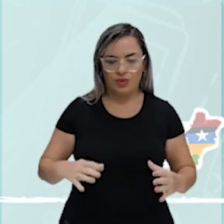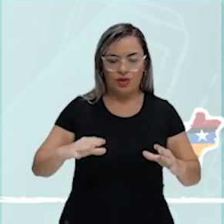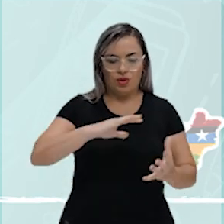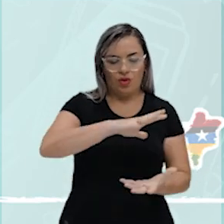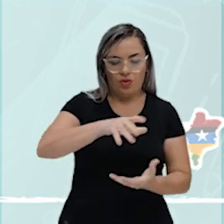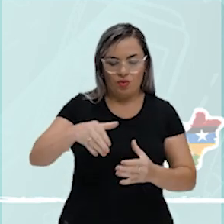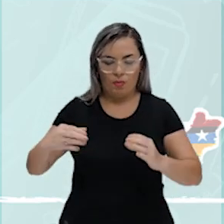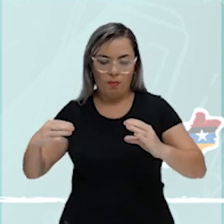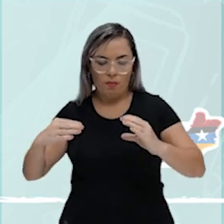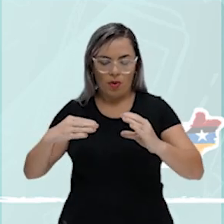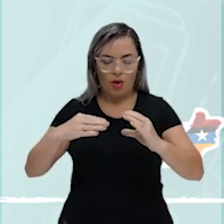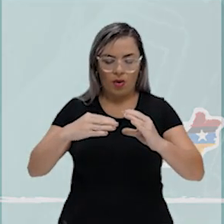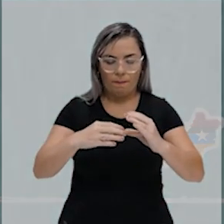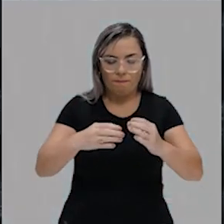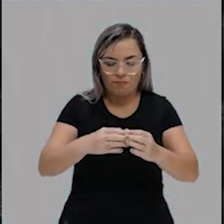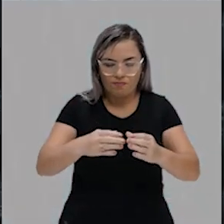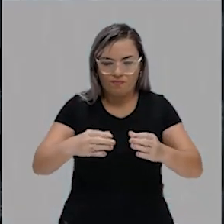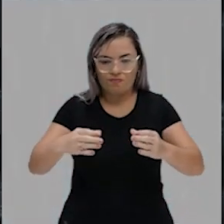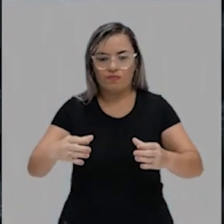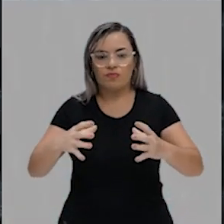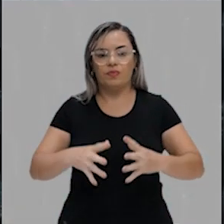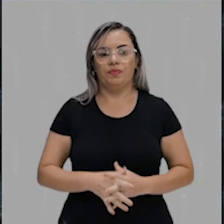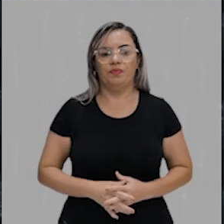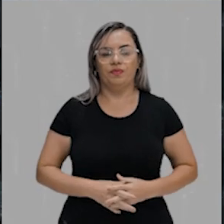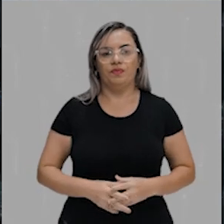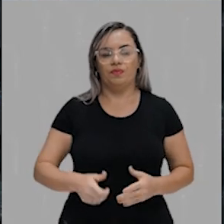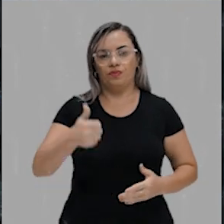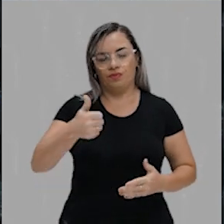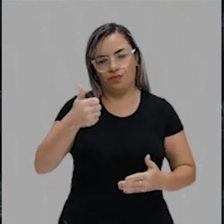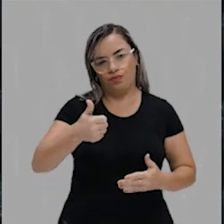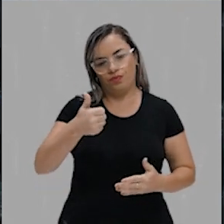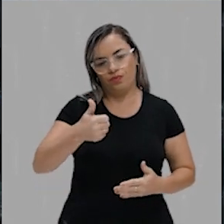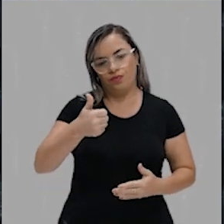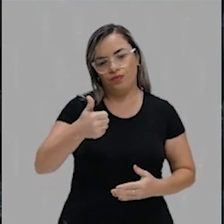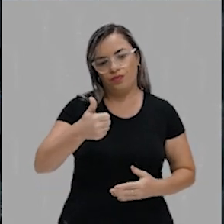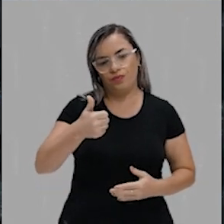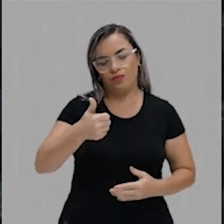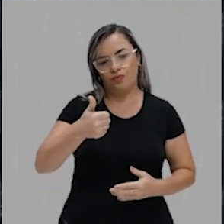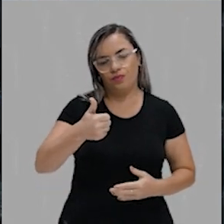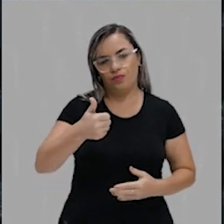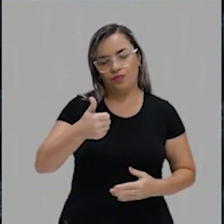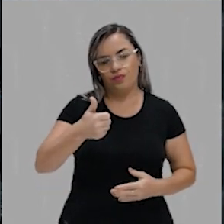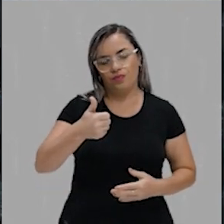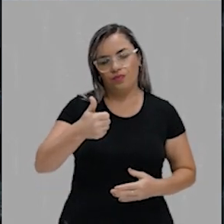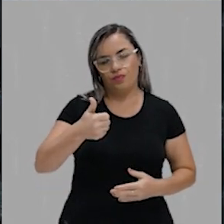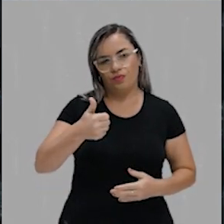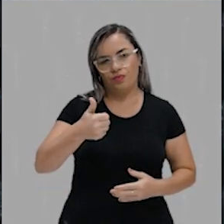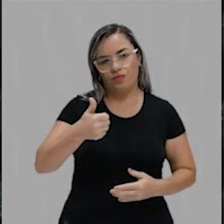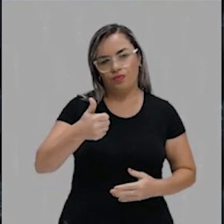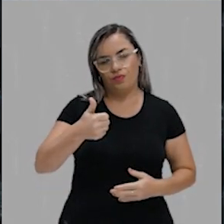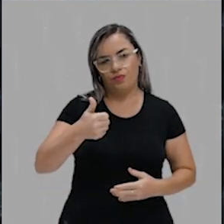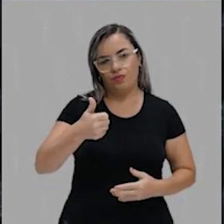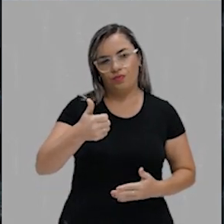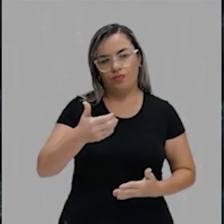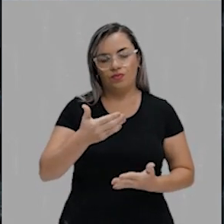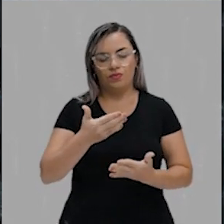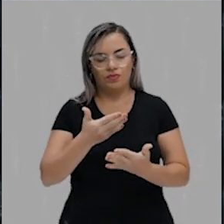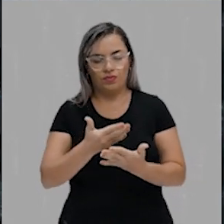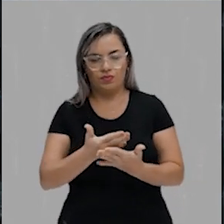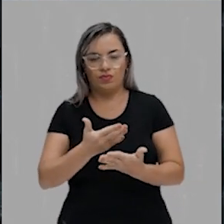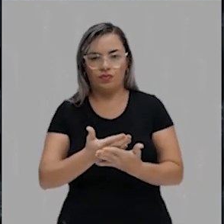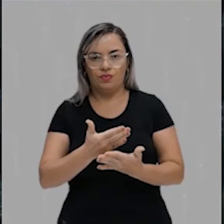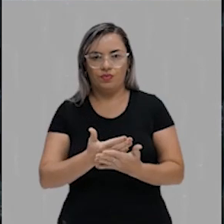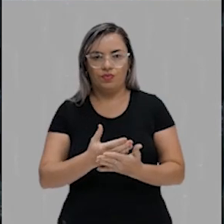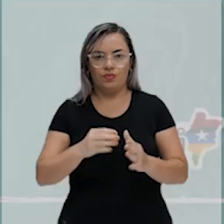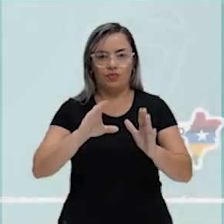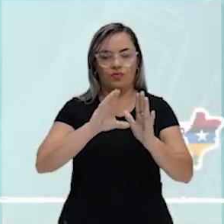ozônio. Então, bem, esse primeiro tópico fala que a gente vai ver qual é o conceito de poluição.